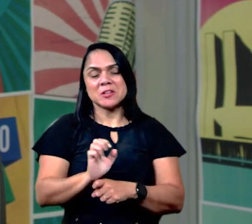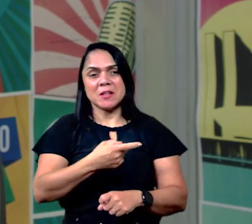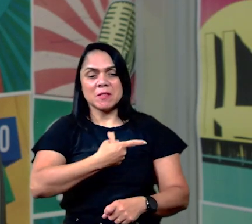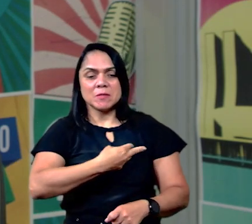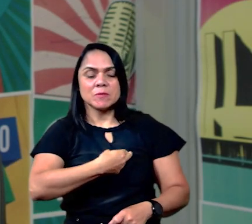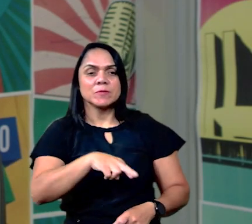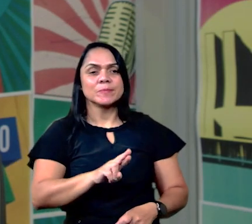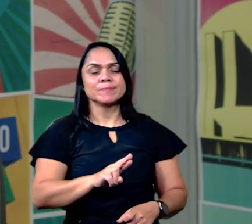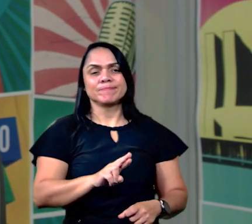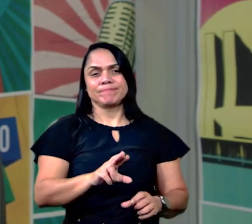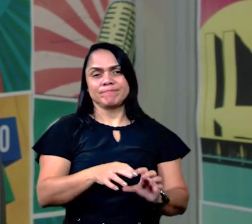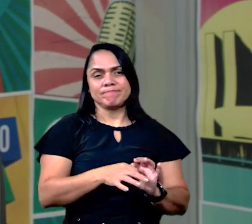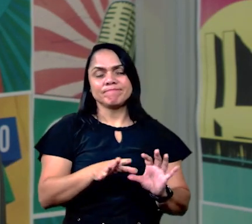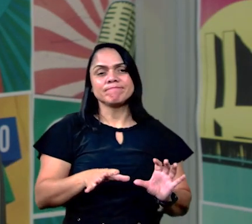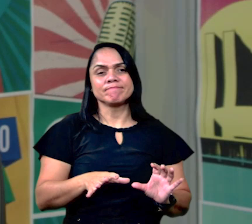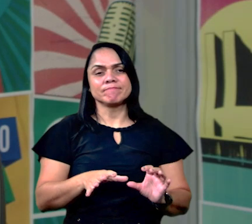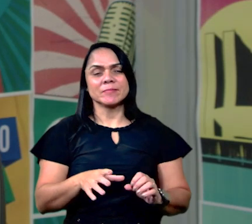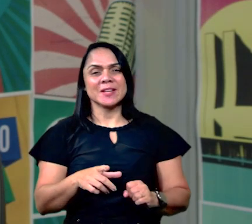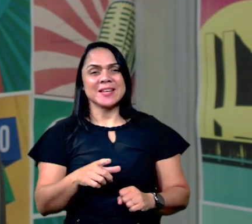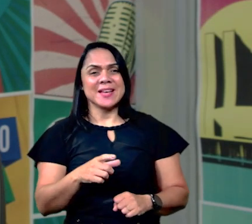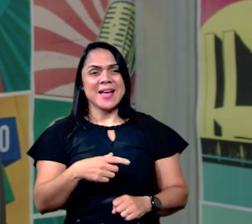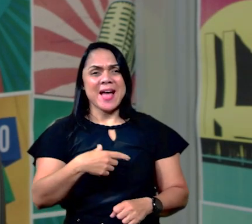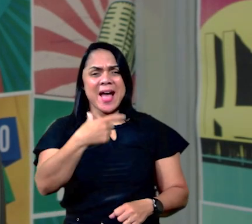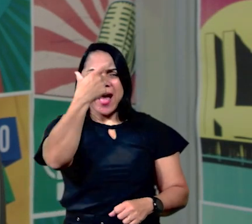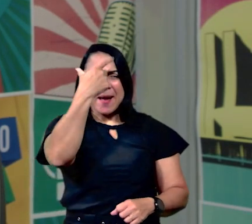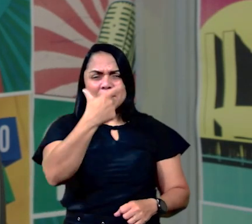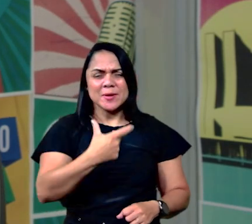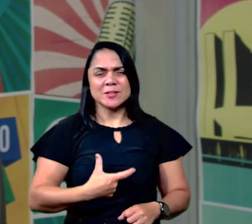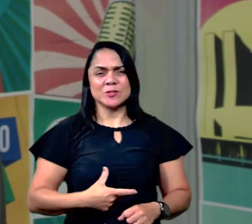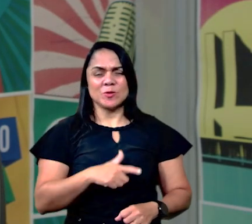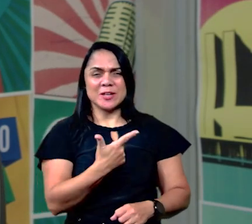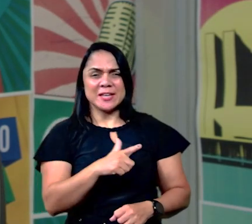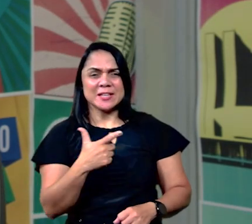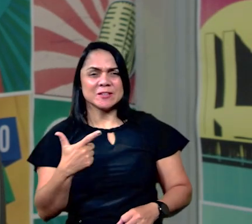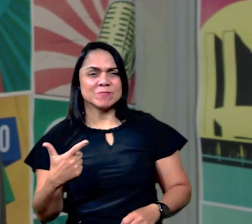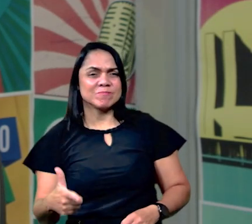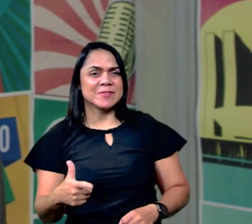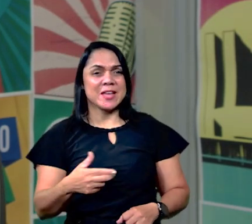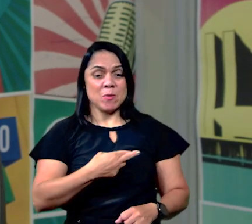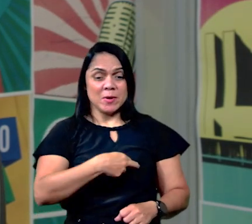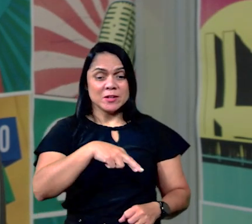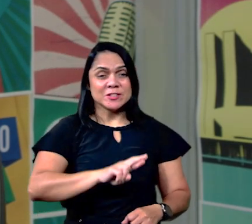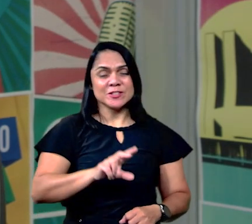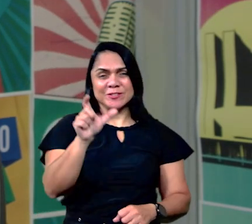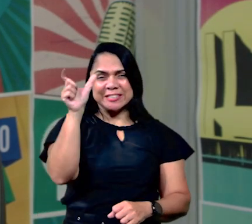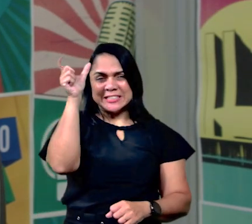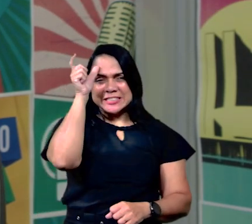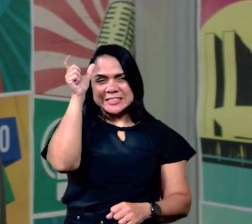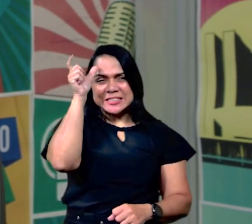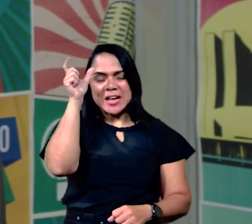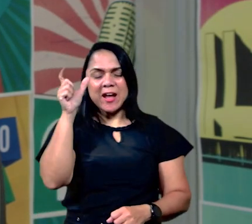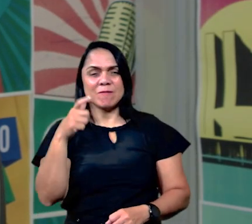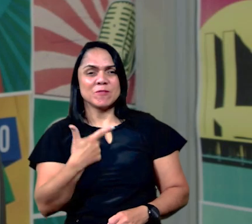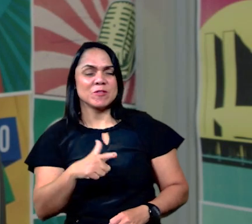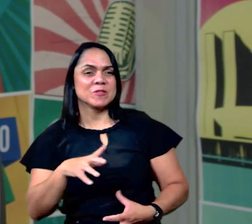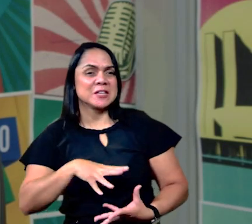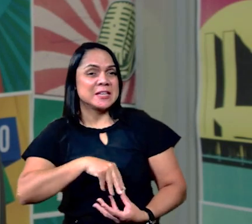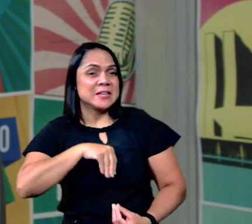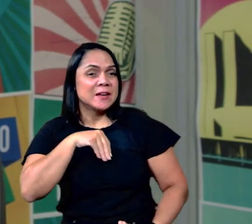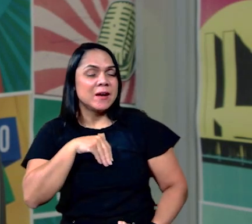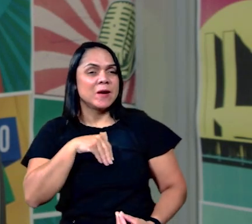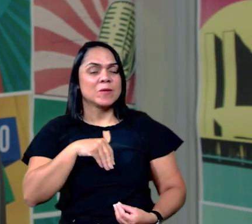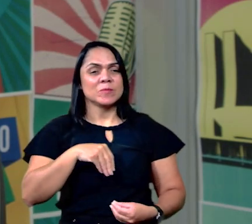era cristão era sem alma, quem não era cristão, era o diabo, quem não era cristão na república era o não